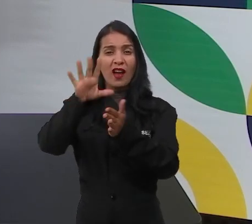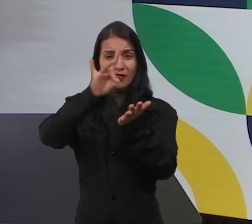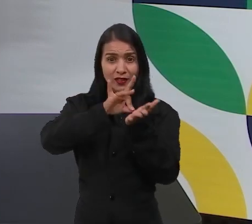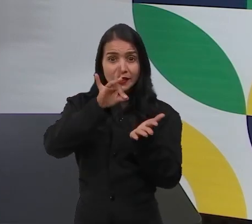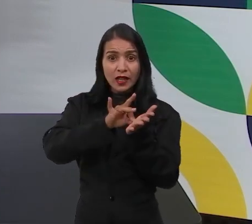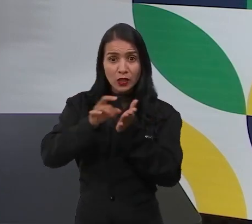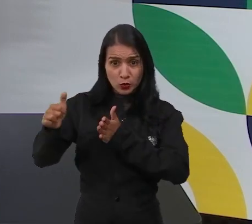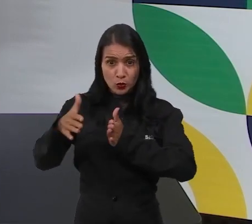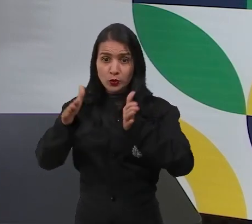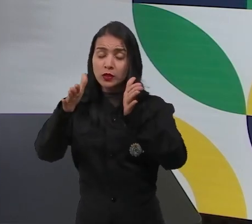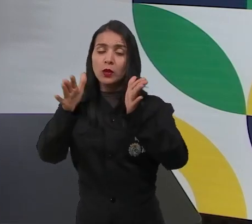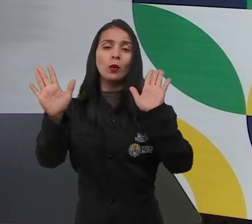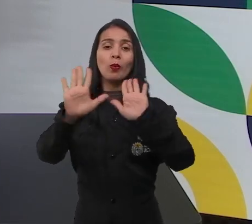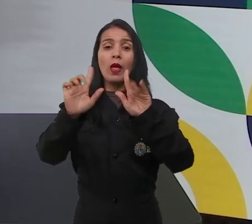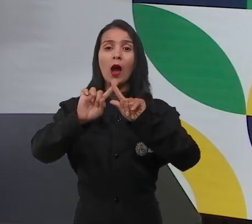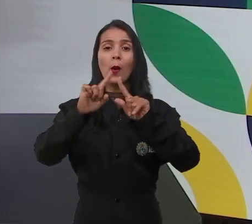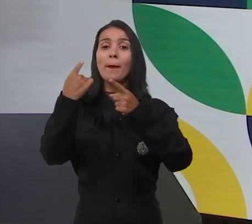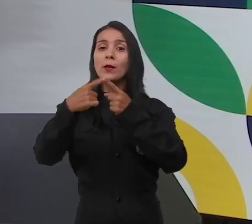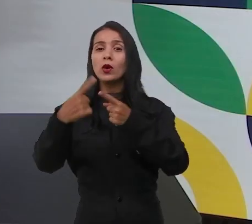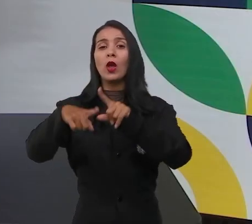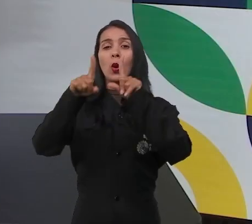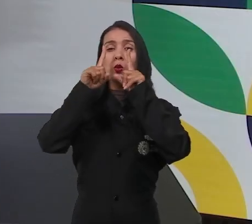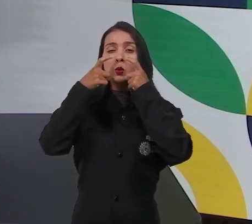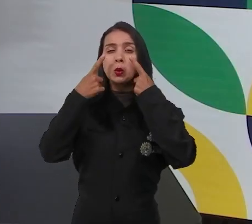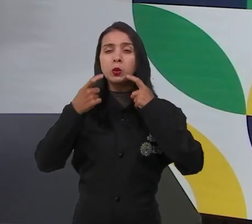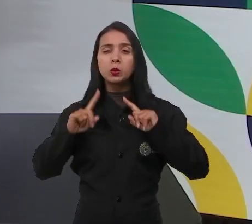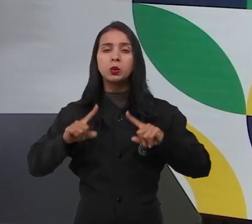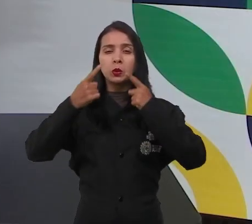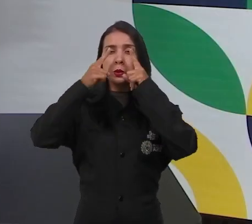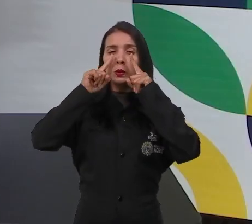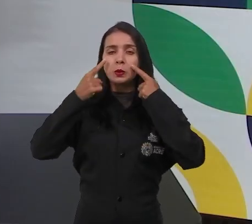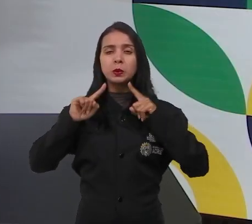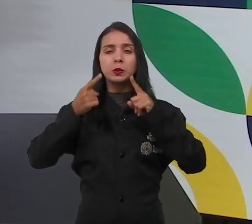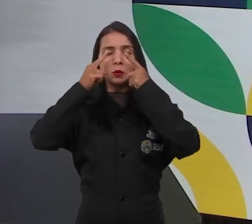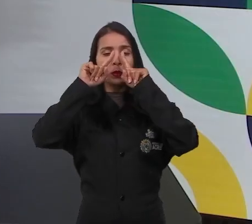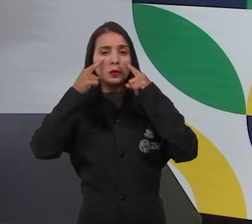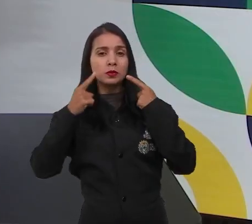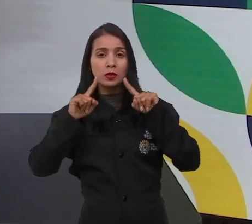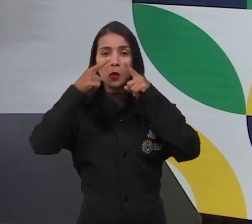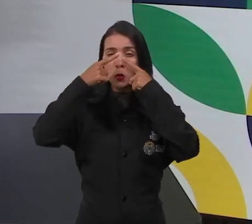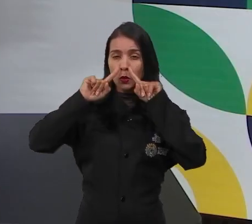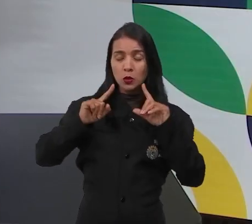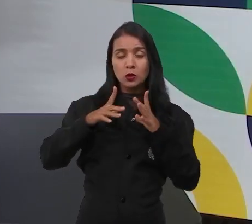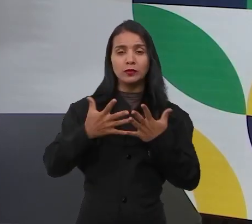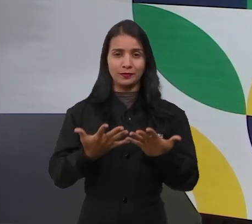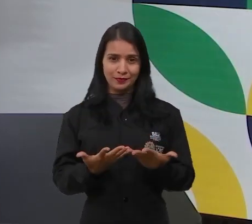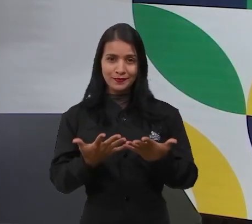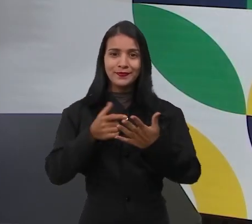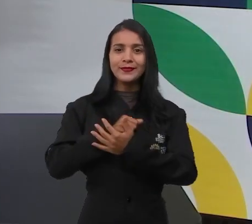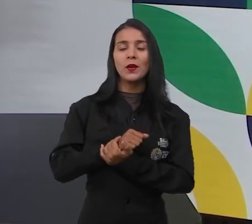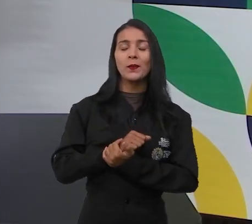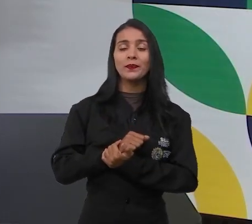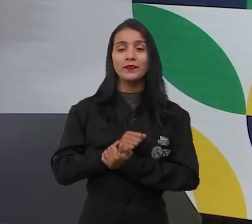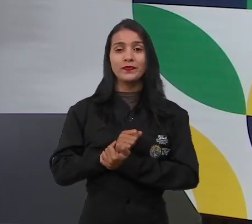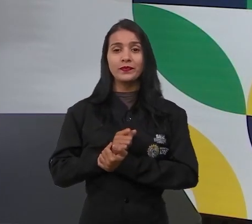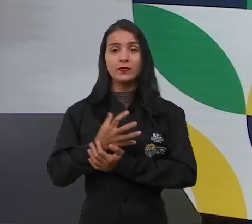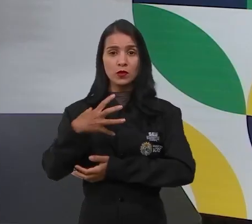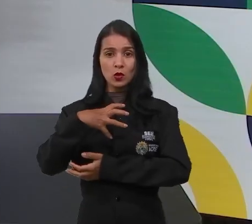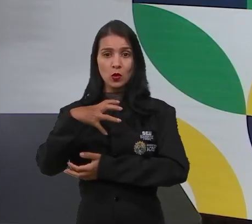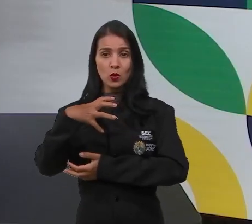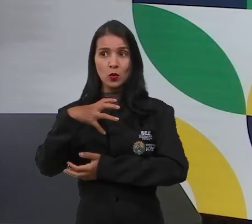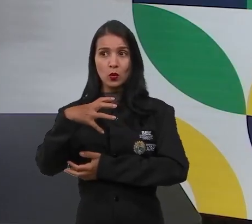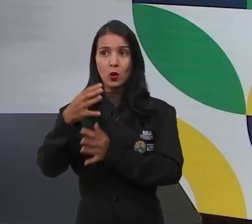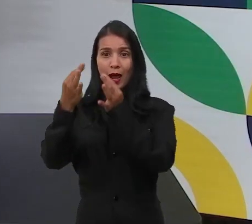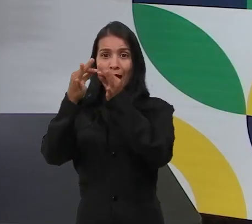lágrimas, não é que você literalmente chorou um rio, mas que você chorou bastante. Então, essa expressão rio